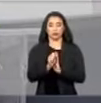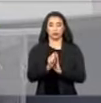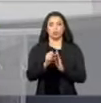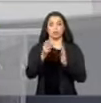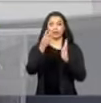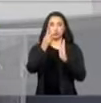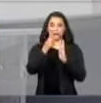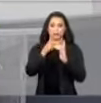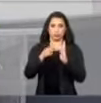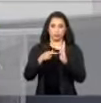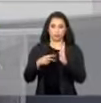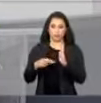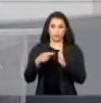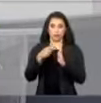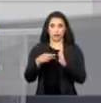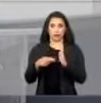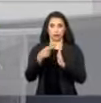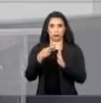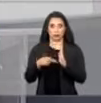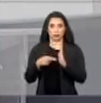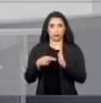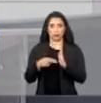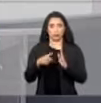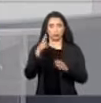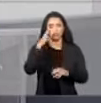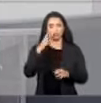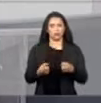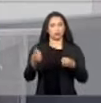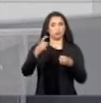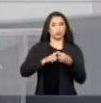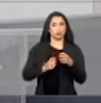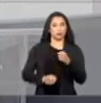Vou voltar um pouco a fita aos anos 70 e 80,